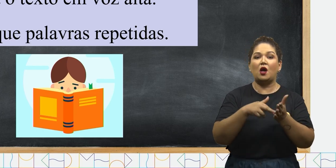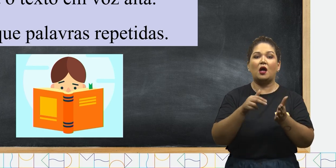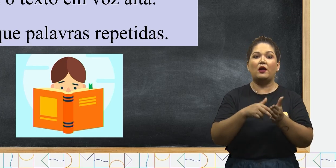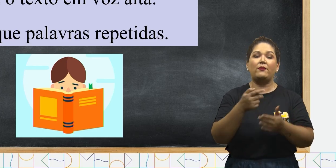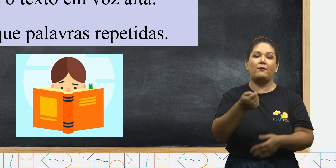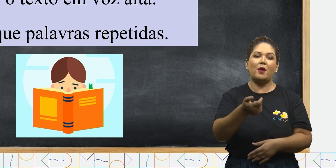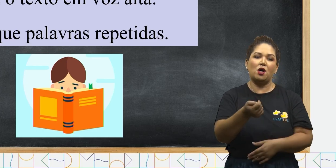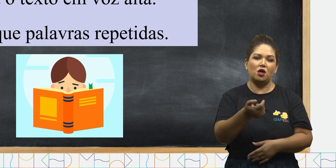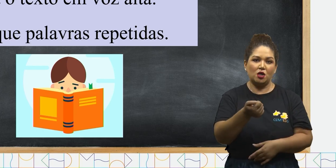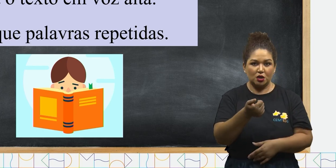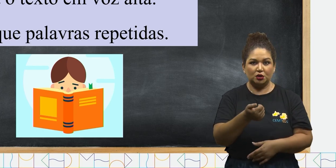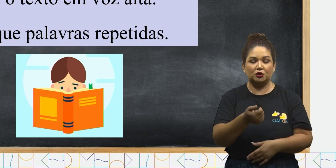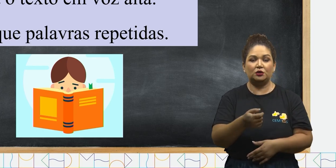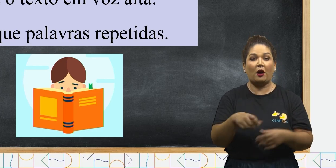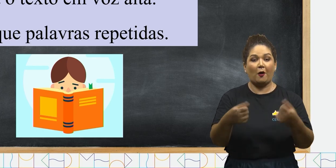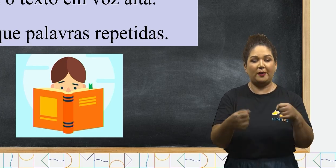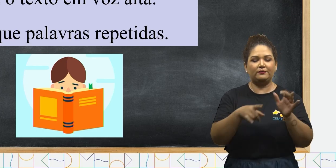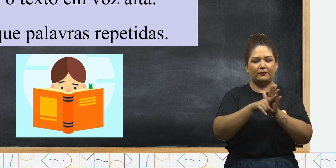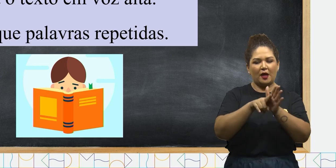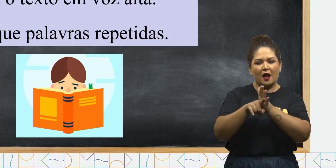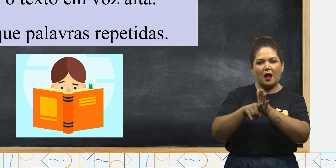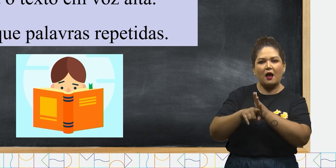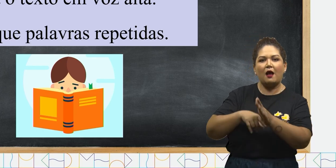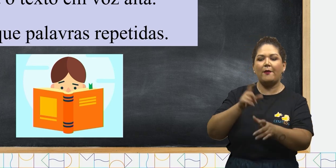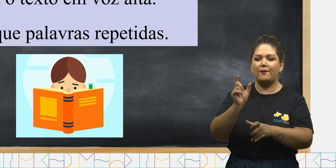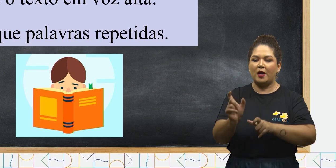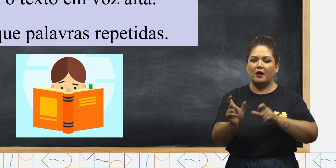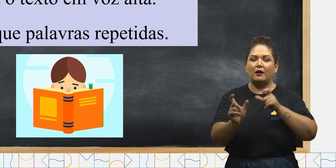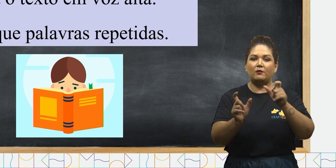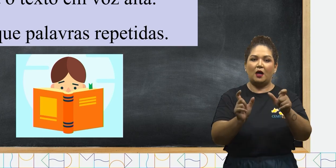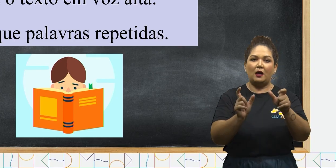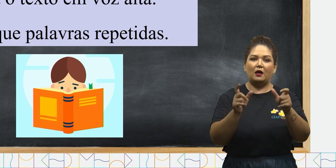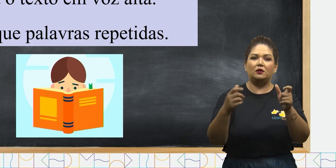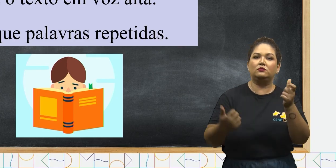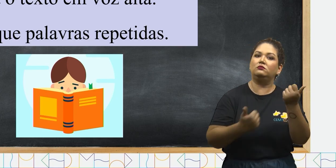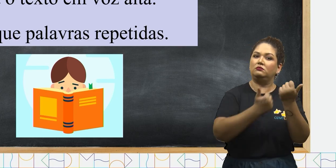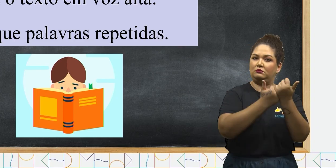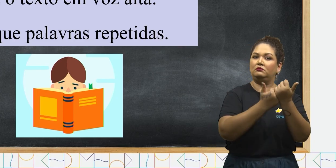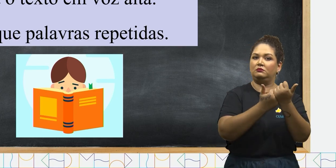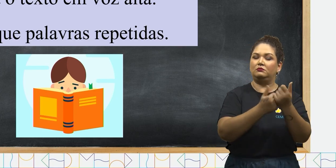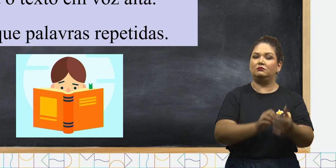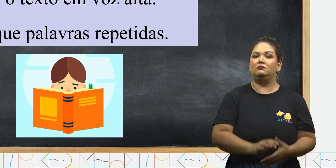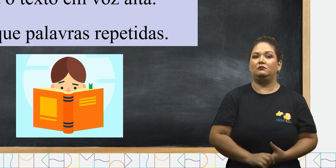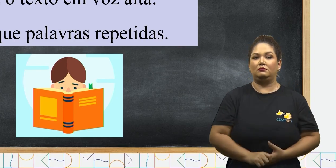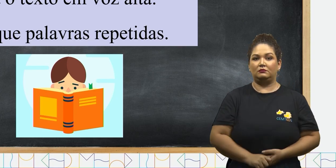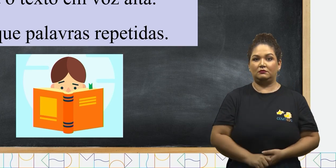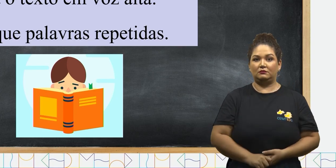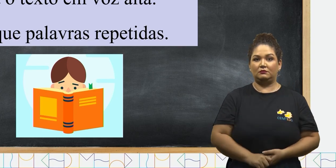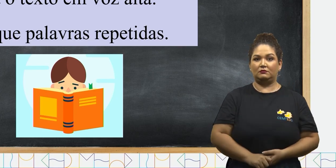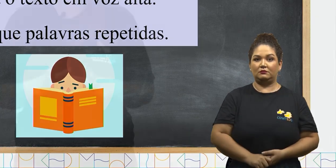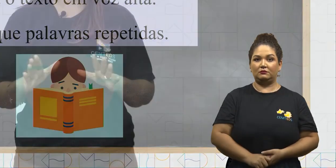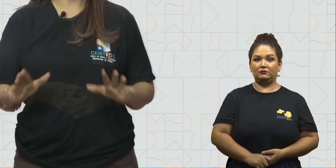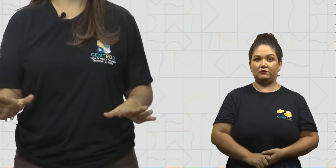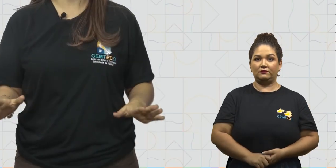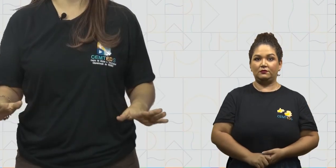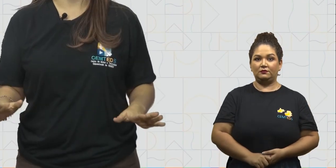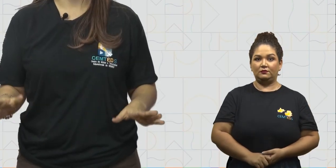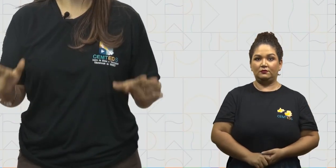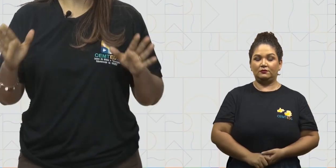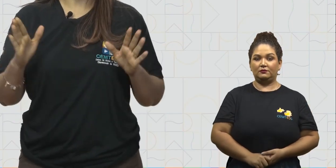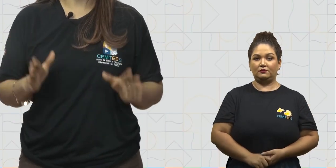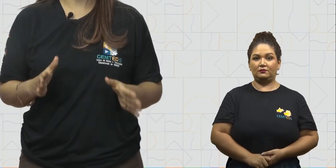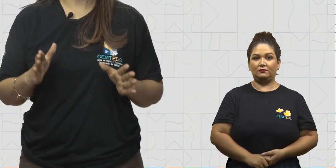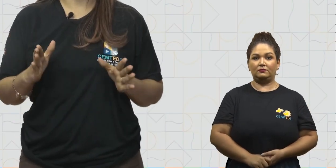necessário buscar outras palavras que substituam essas que aparecem constante em um texto. Muito